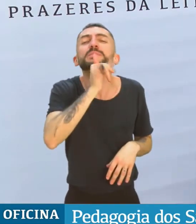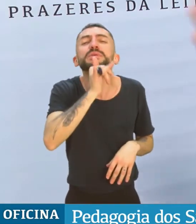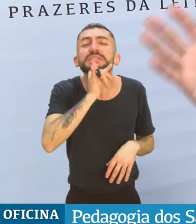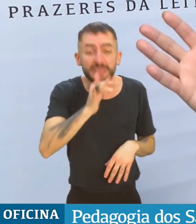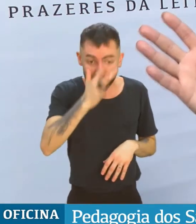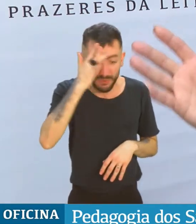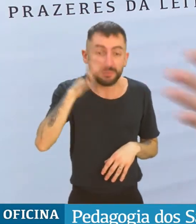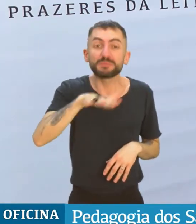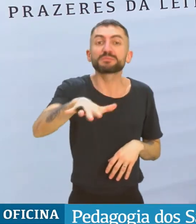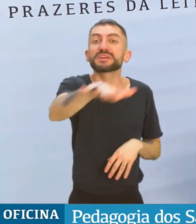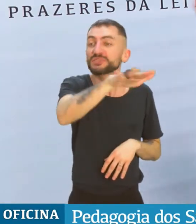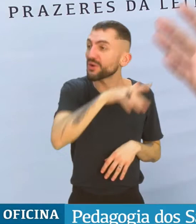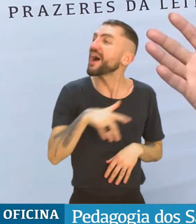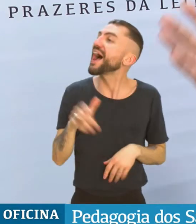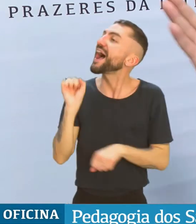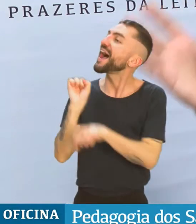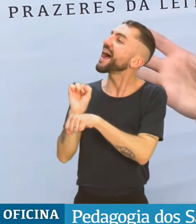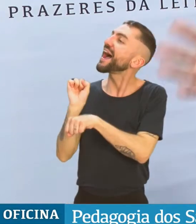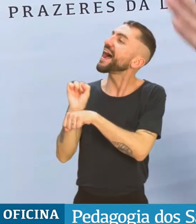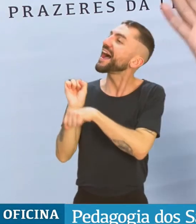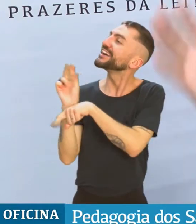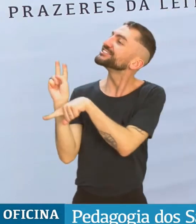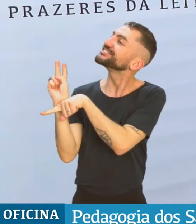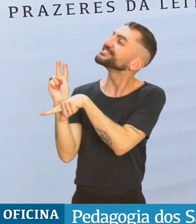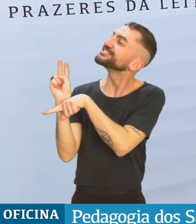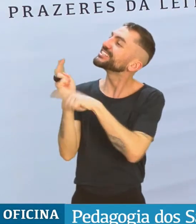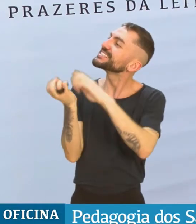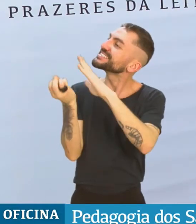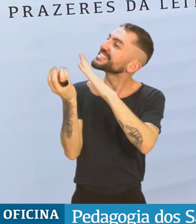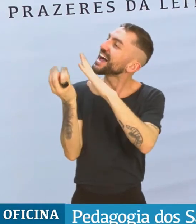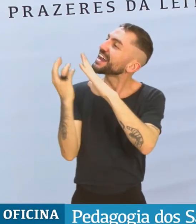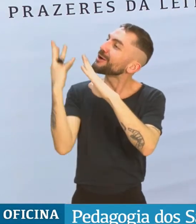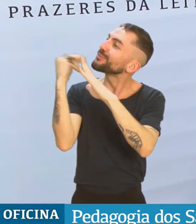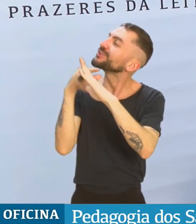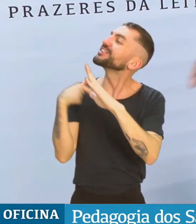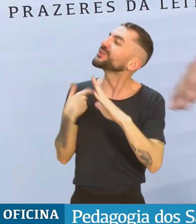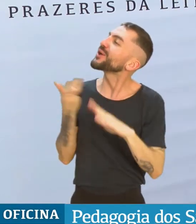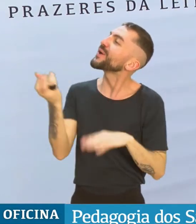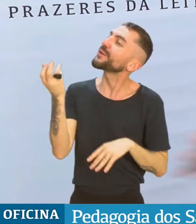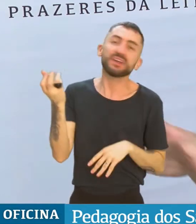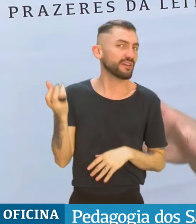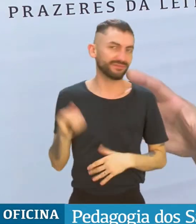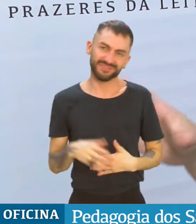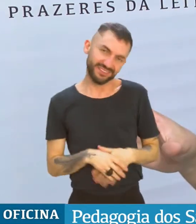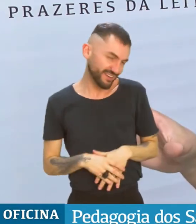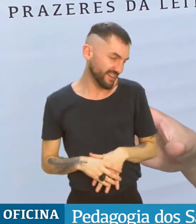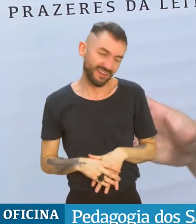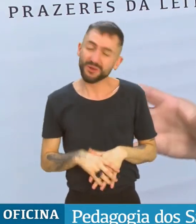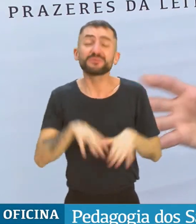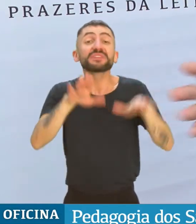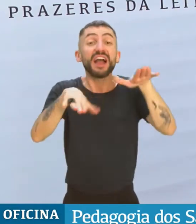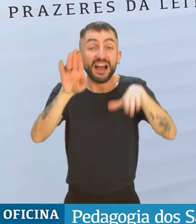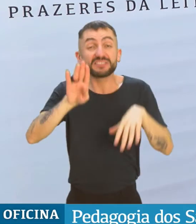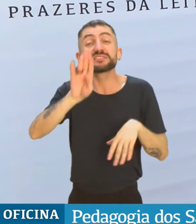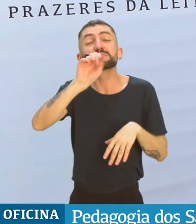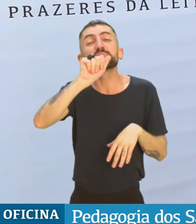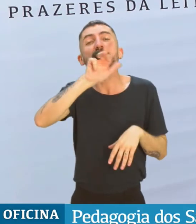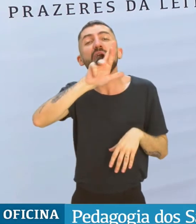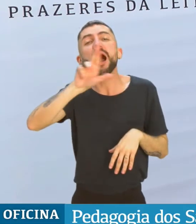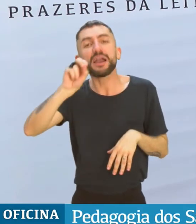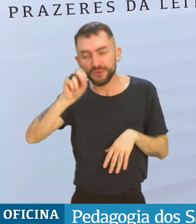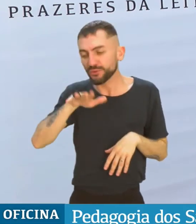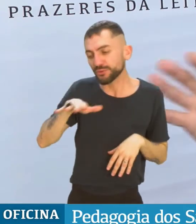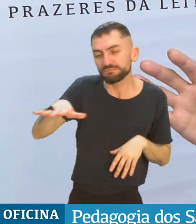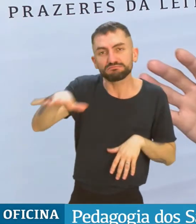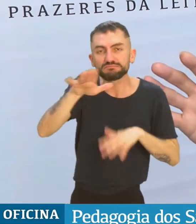você só organizar um sarau, botar um nome bem bacana e ter todo mundo, para todo mundo correr e participar, porque mesmo que lá no seu bairro, ali na